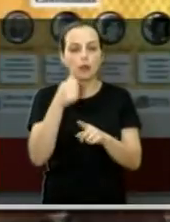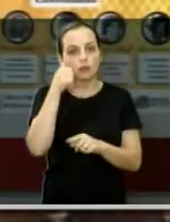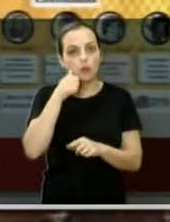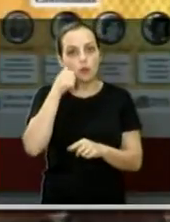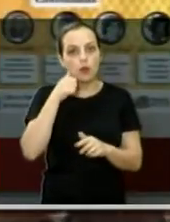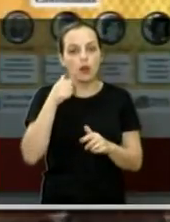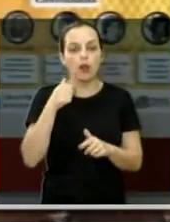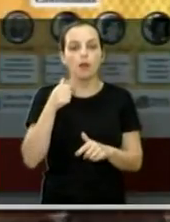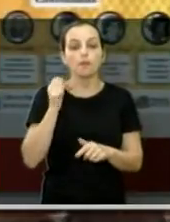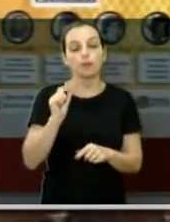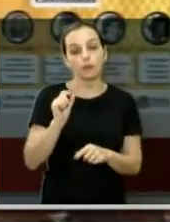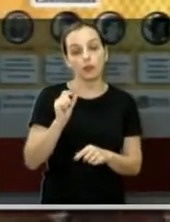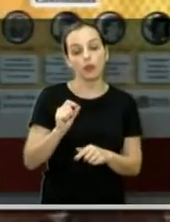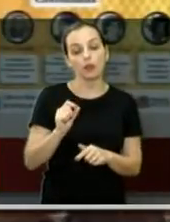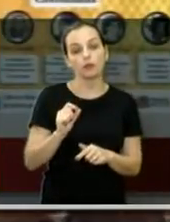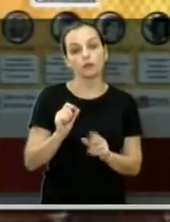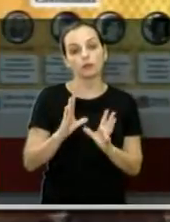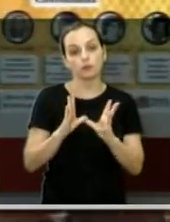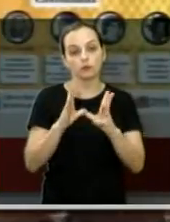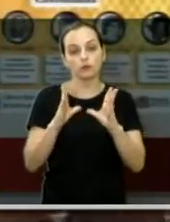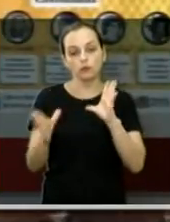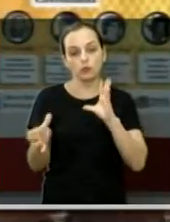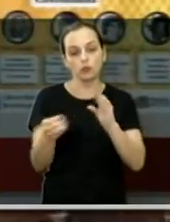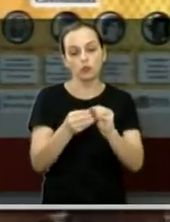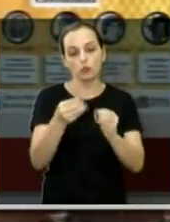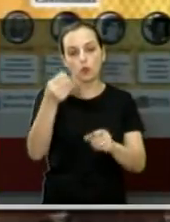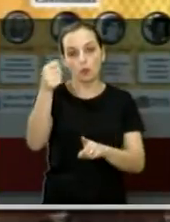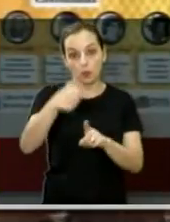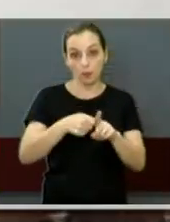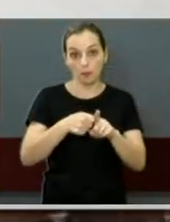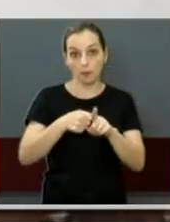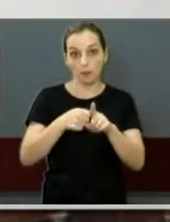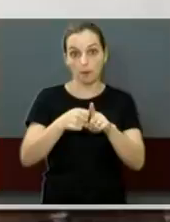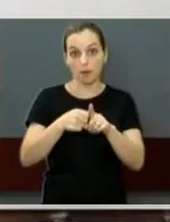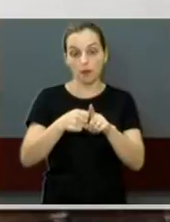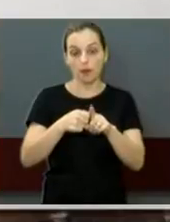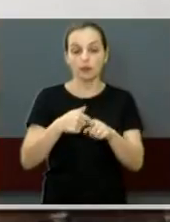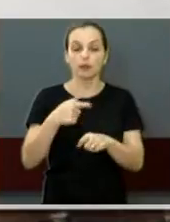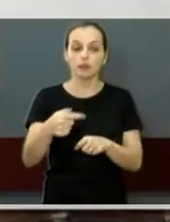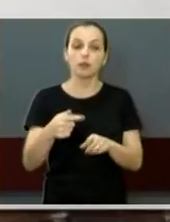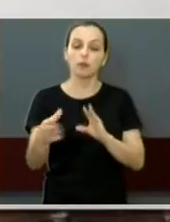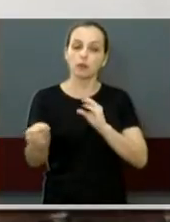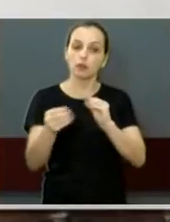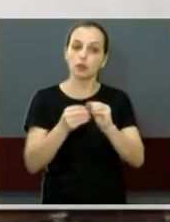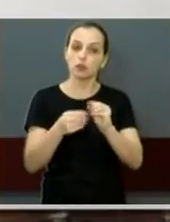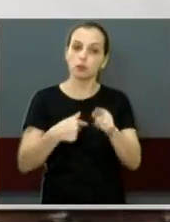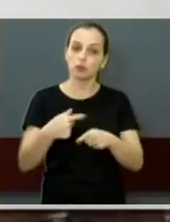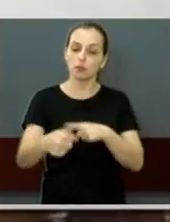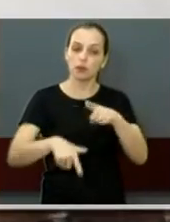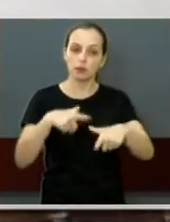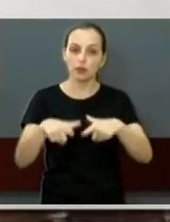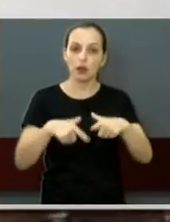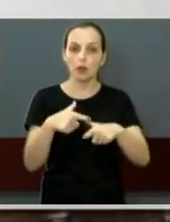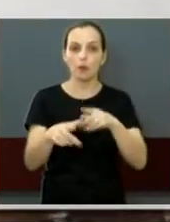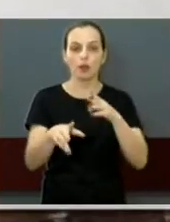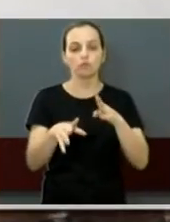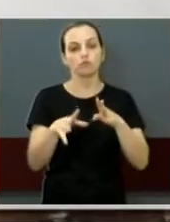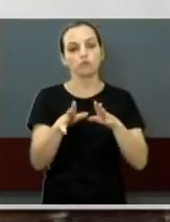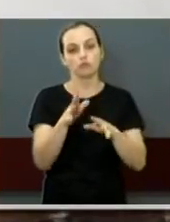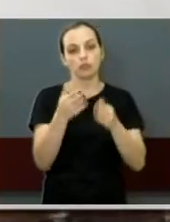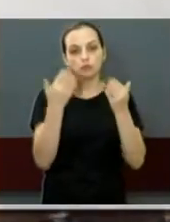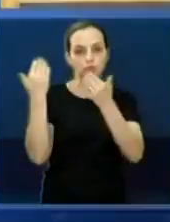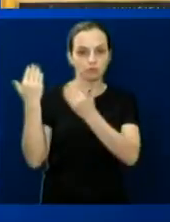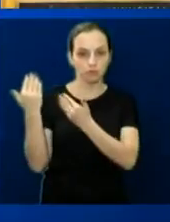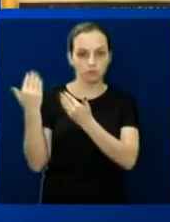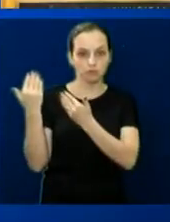promovemos. E é isso, nosso resumo do mês. Na semana que vem, mostramos o resumo dessa semana. E aí estão nossas redes sociais. Vocês podem